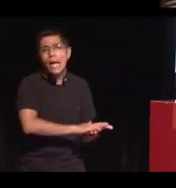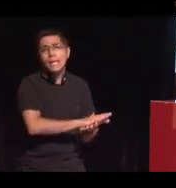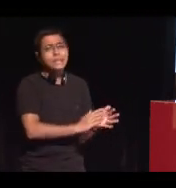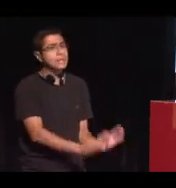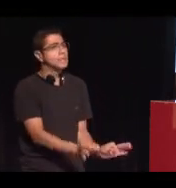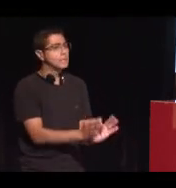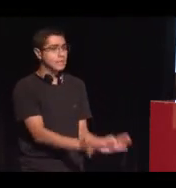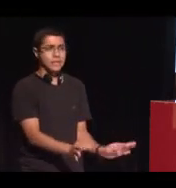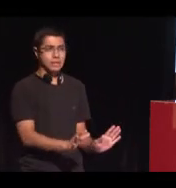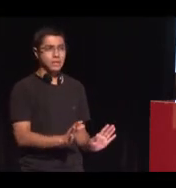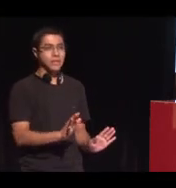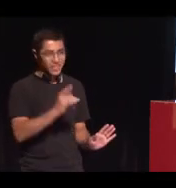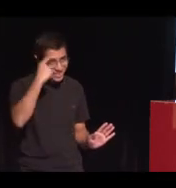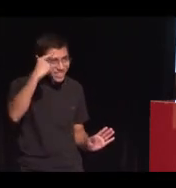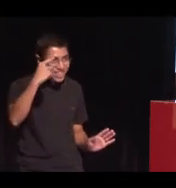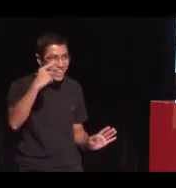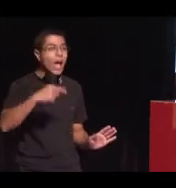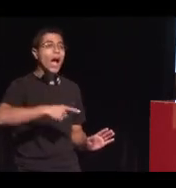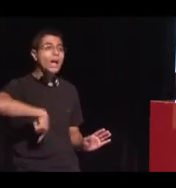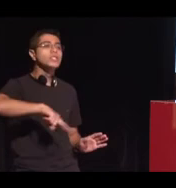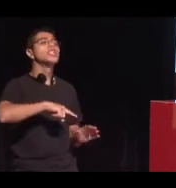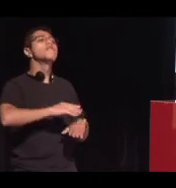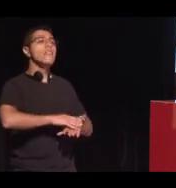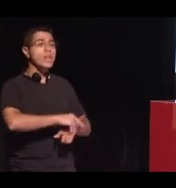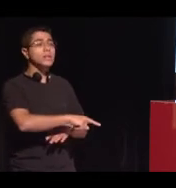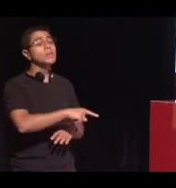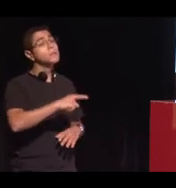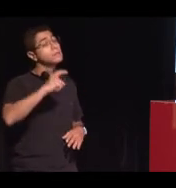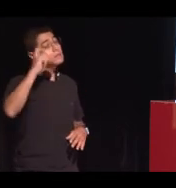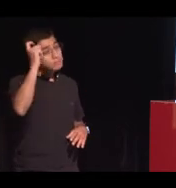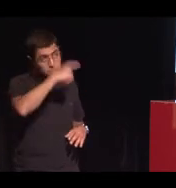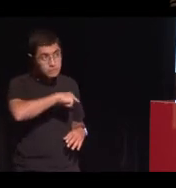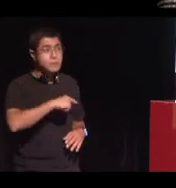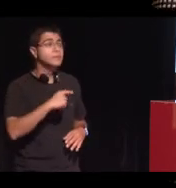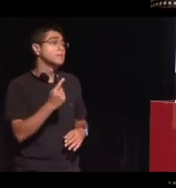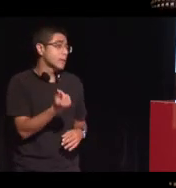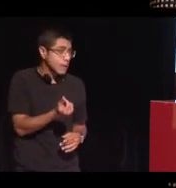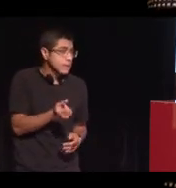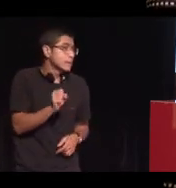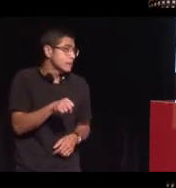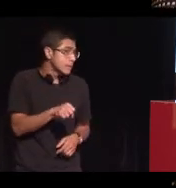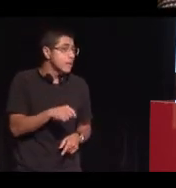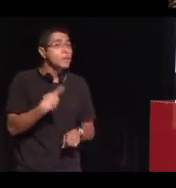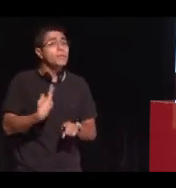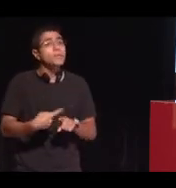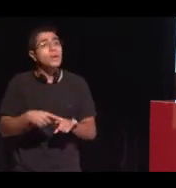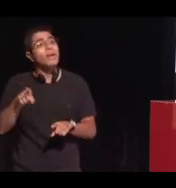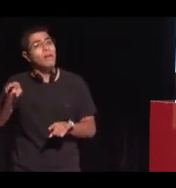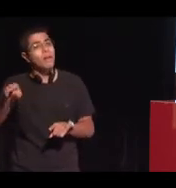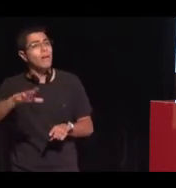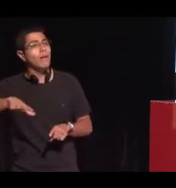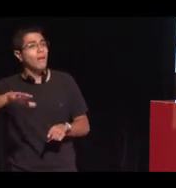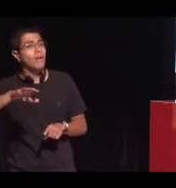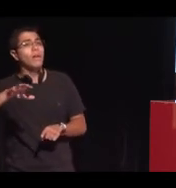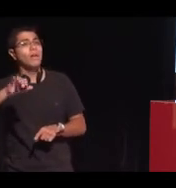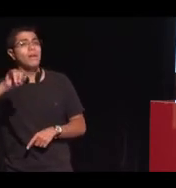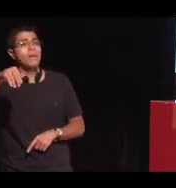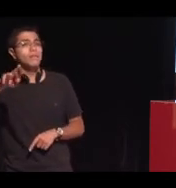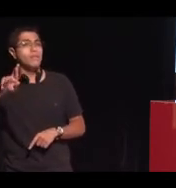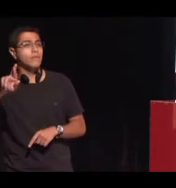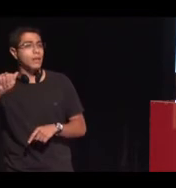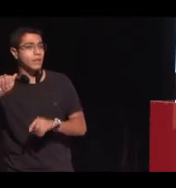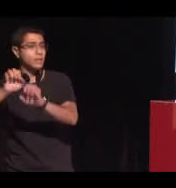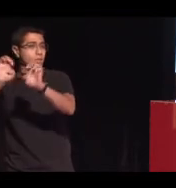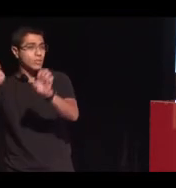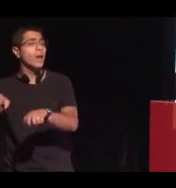nova. Ela foi mais custosa justamente porque a infraestrutura também era legada, né? Então, é uma infraestrutura antiga que